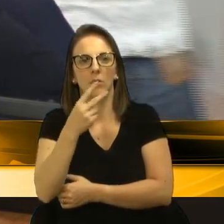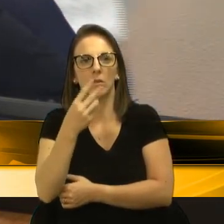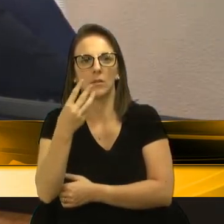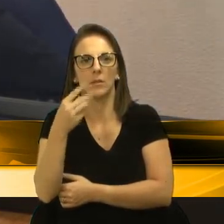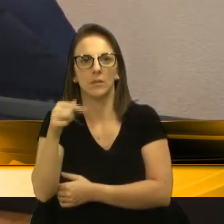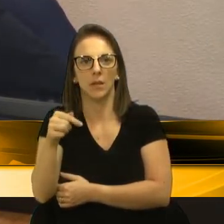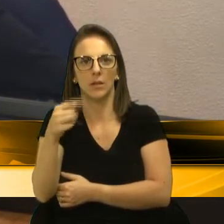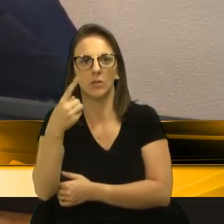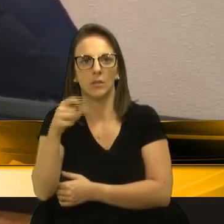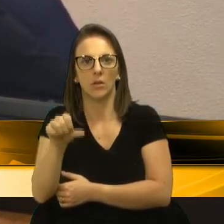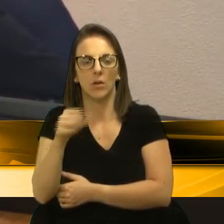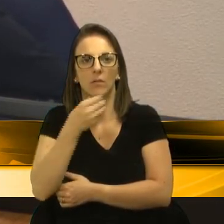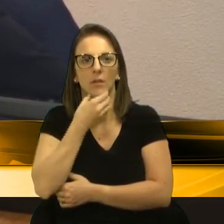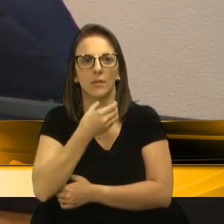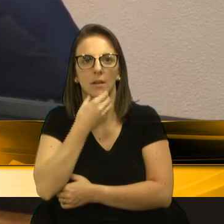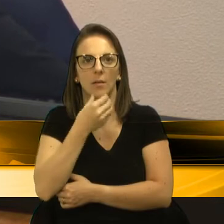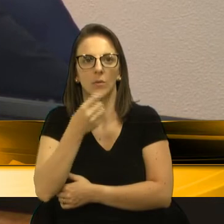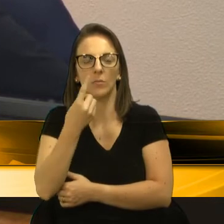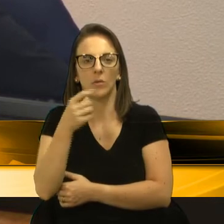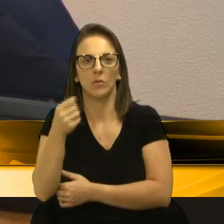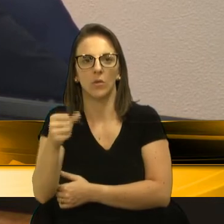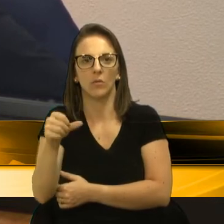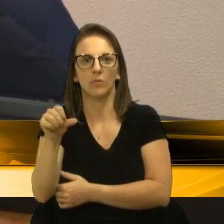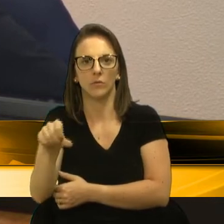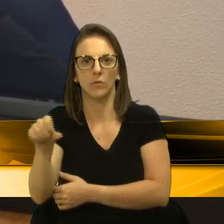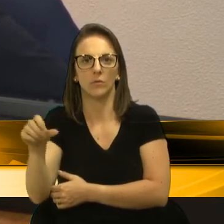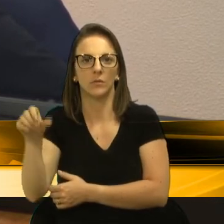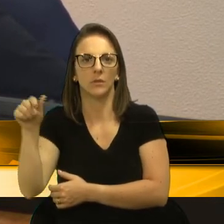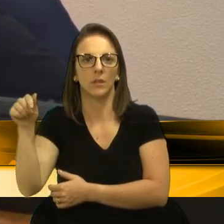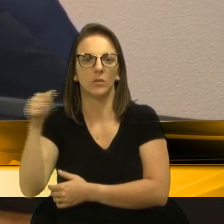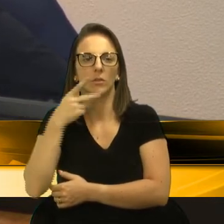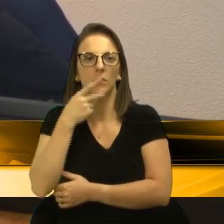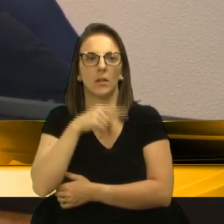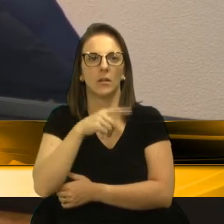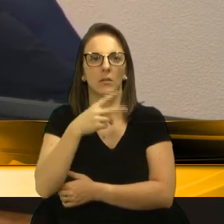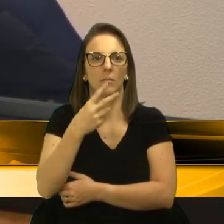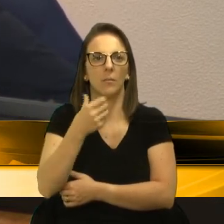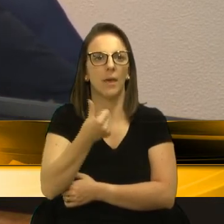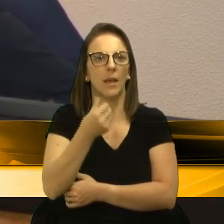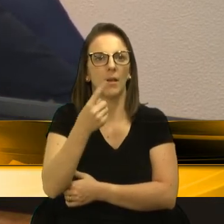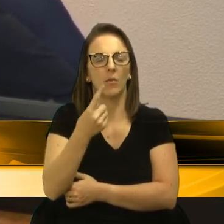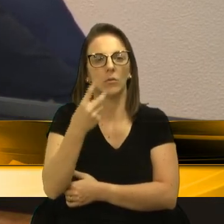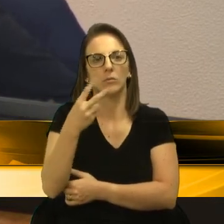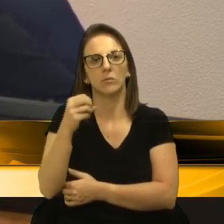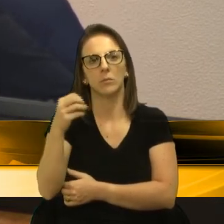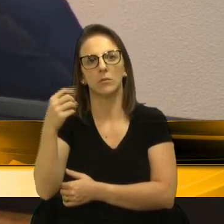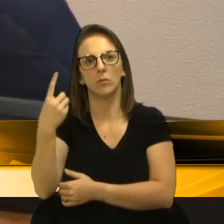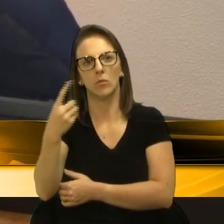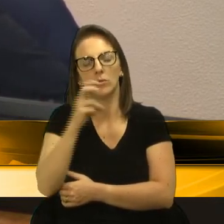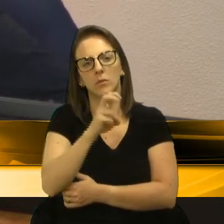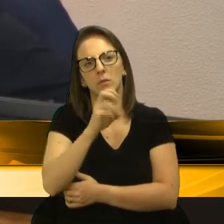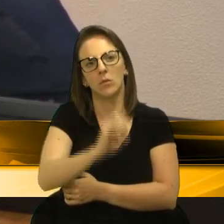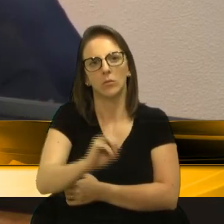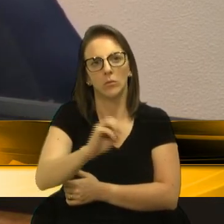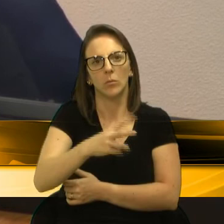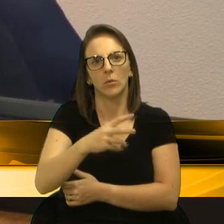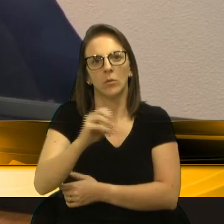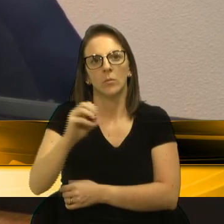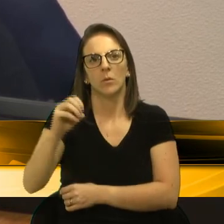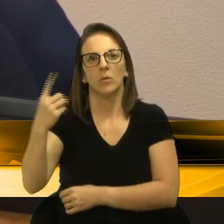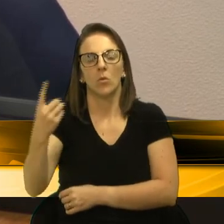de dezembro de 97, do anexo 1 da Resolução 61 CADES 2001, de 5 de outubro de 2001, ou em normas que venham a